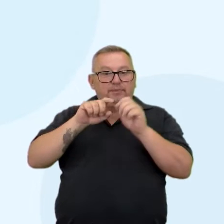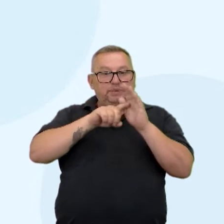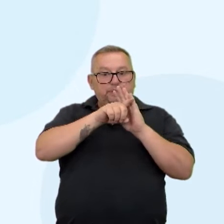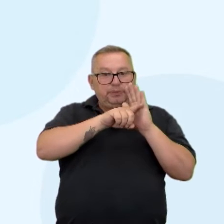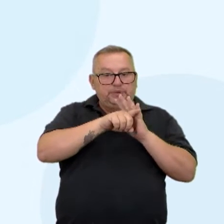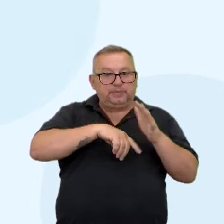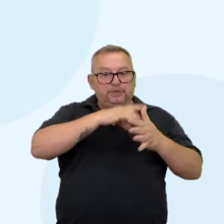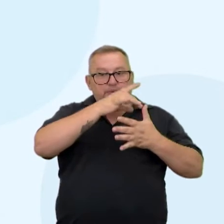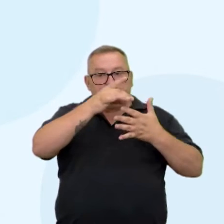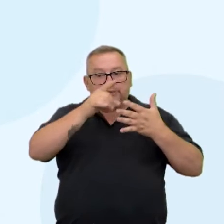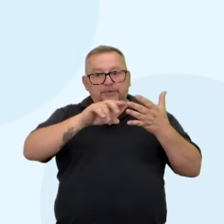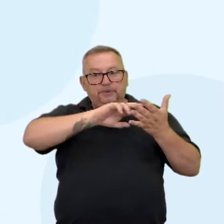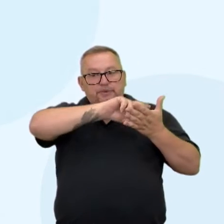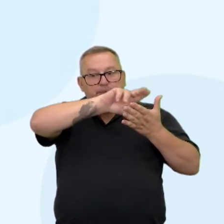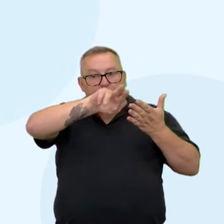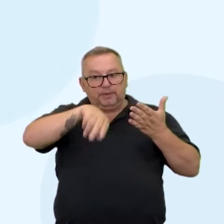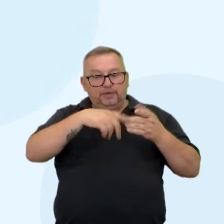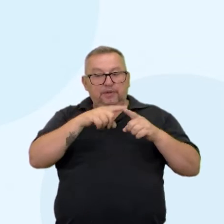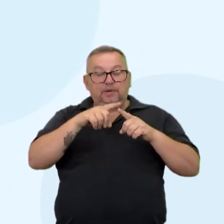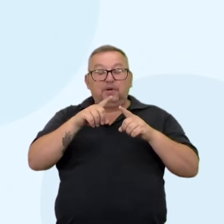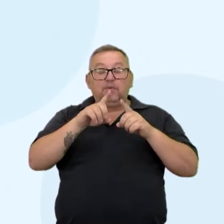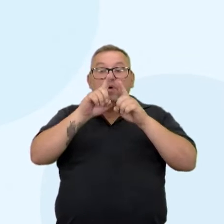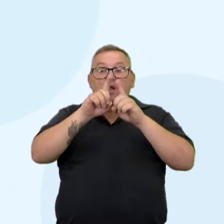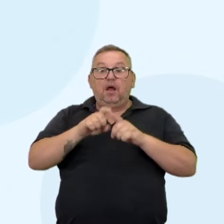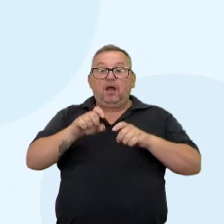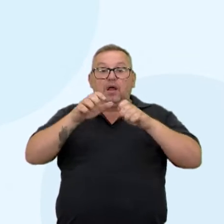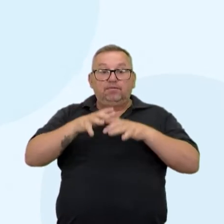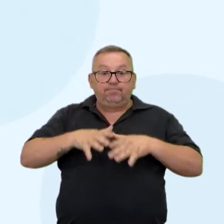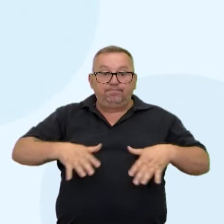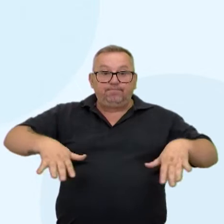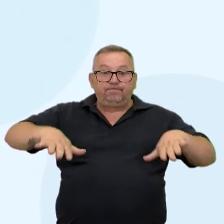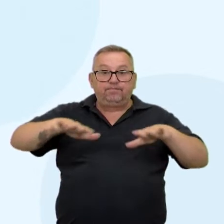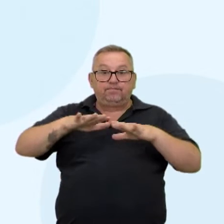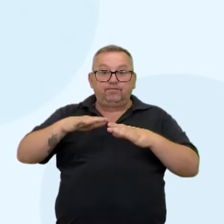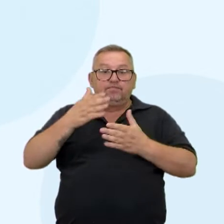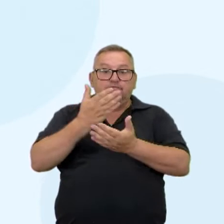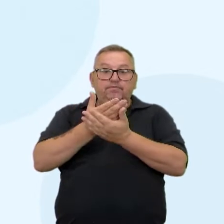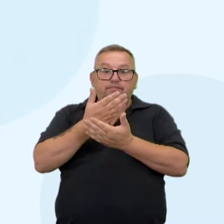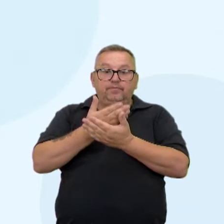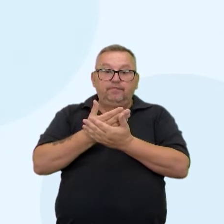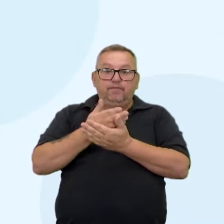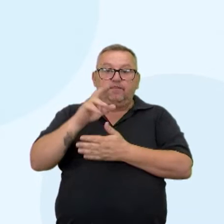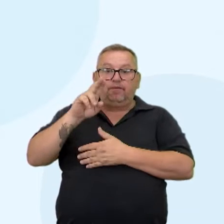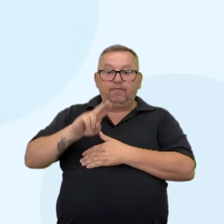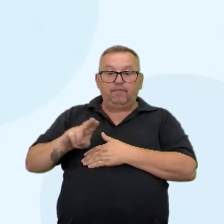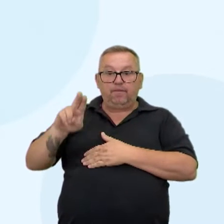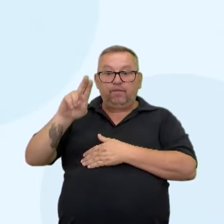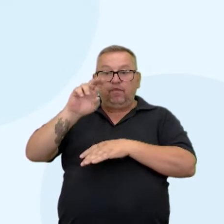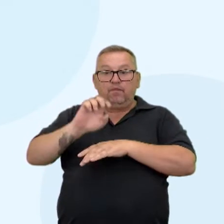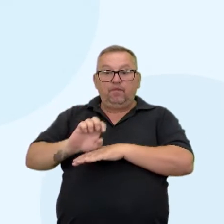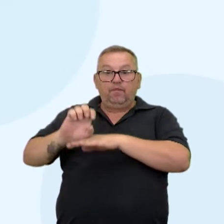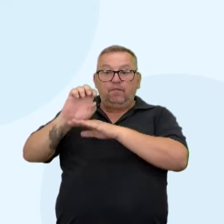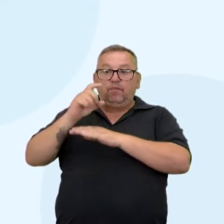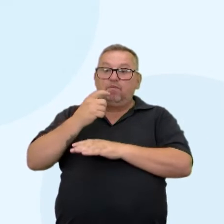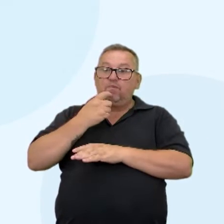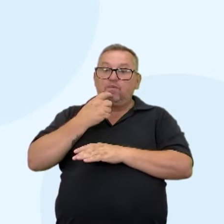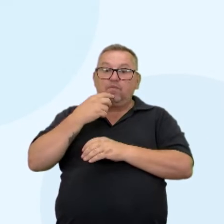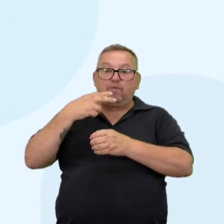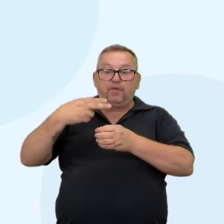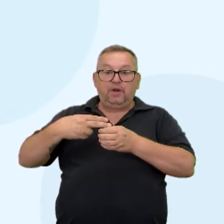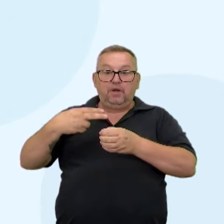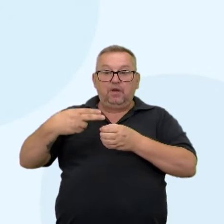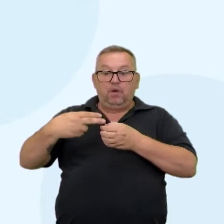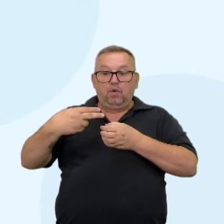e multidisciplinar na área de demografia e estudos de população da Universidade Estadual